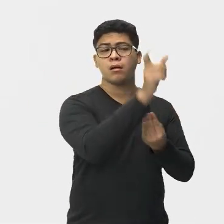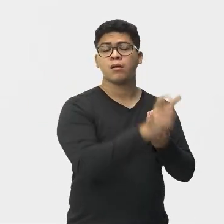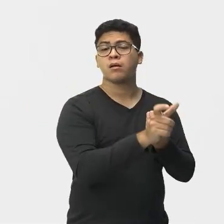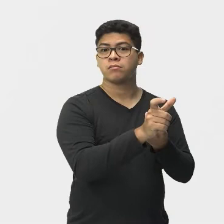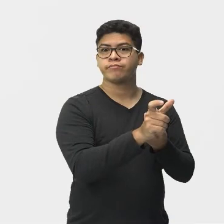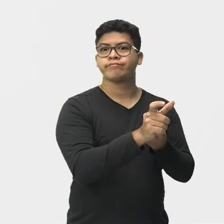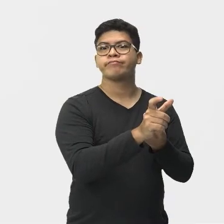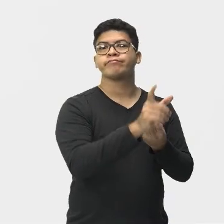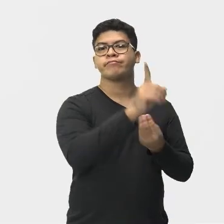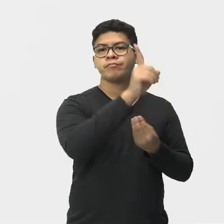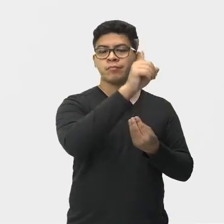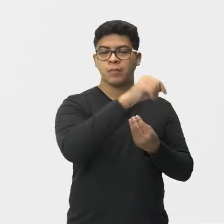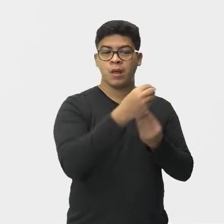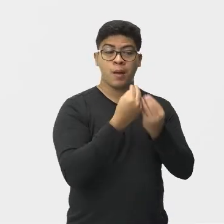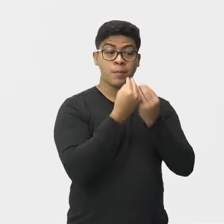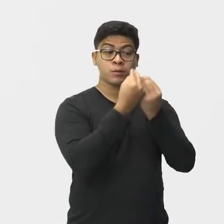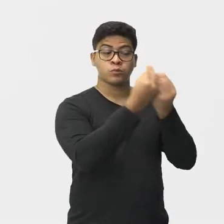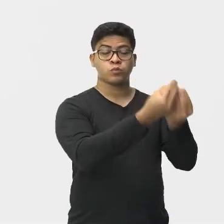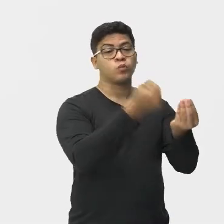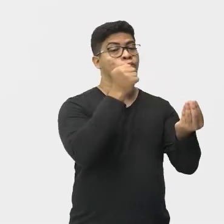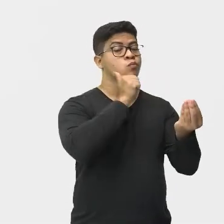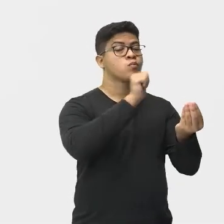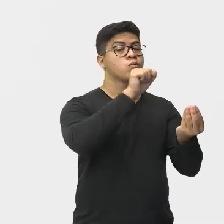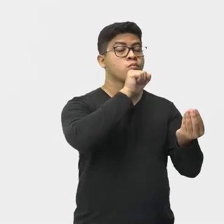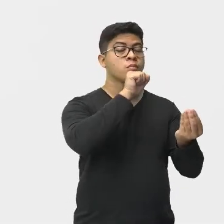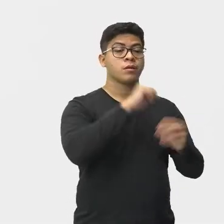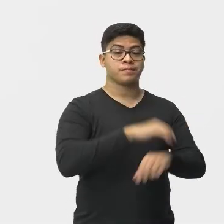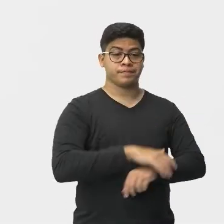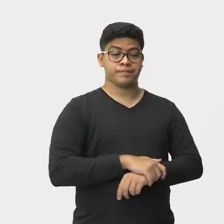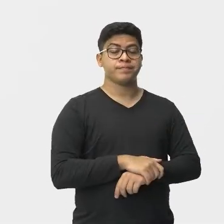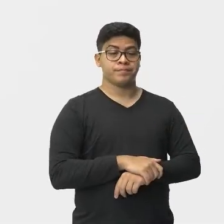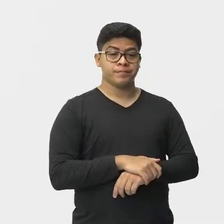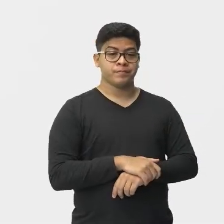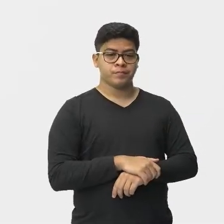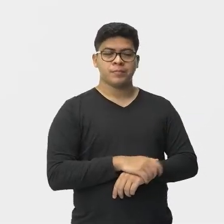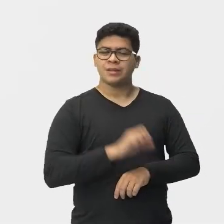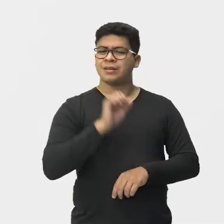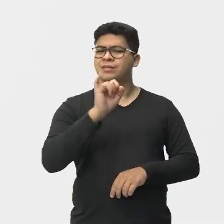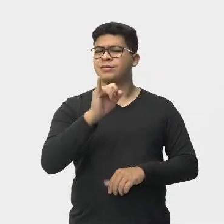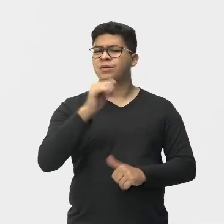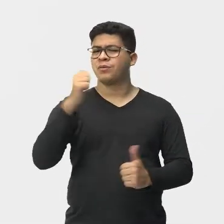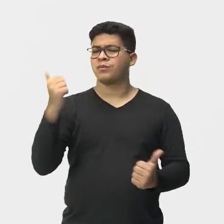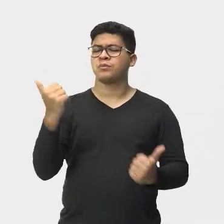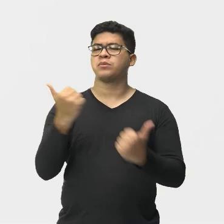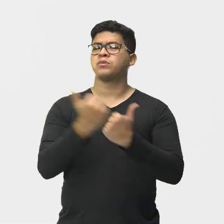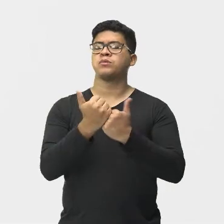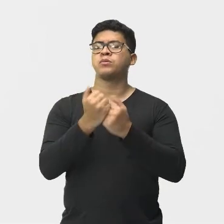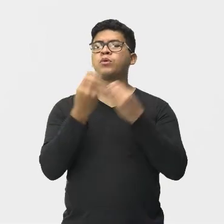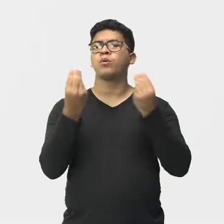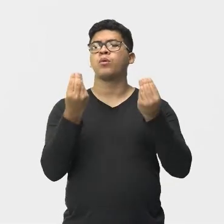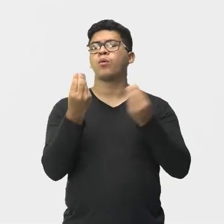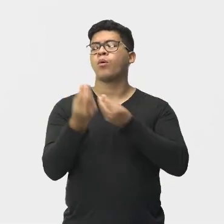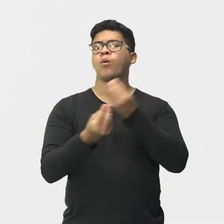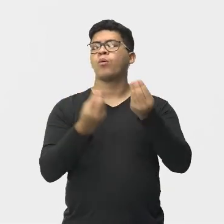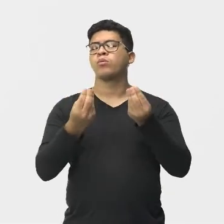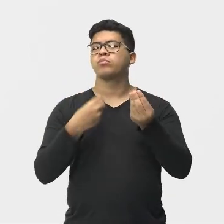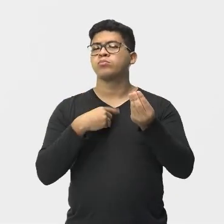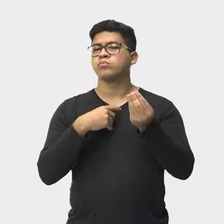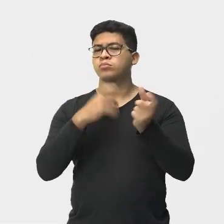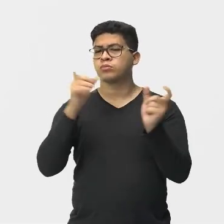complemento indireto, para sua mãe. Como é que ficaria se eu fosse substituir por todos esses pronomes?